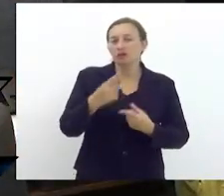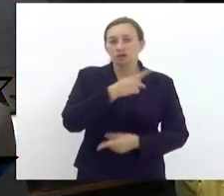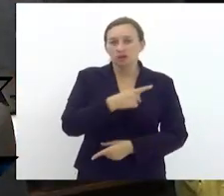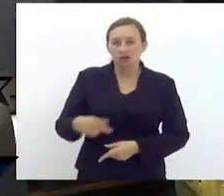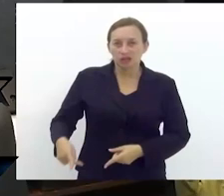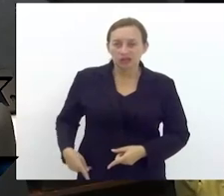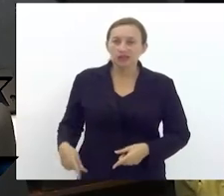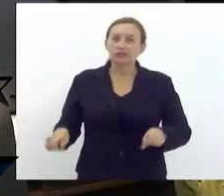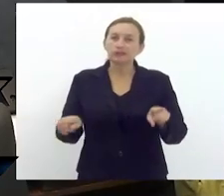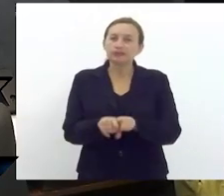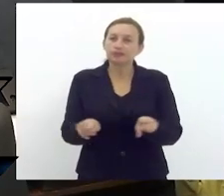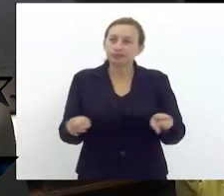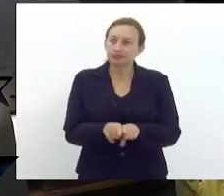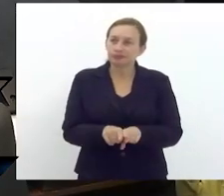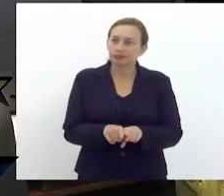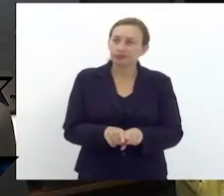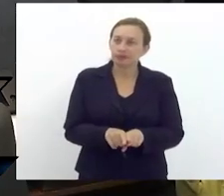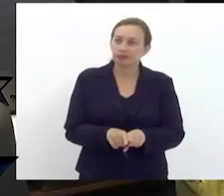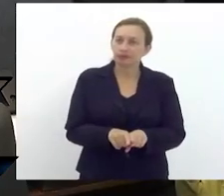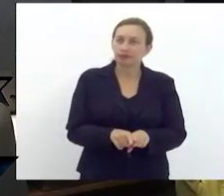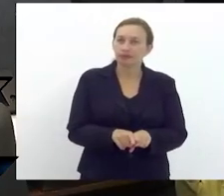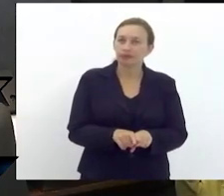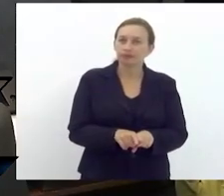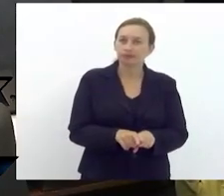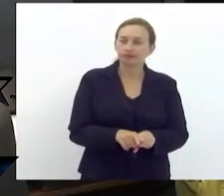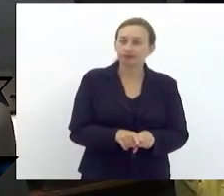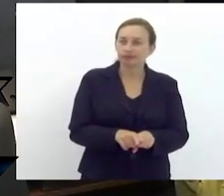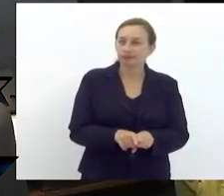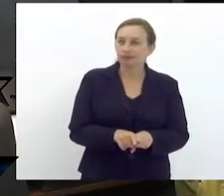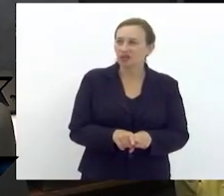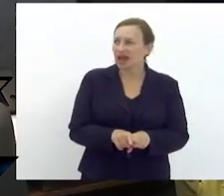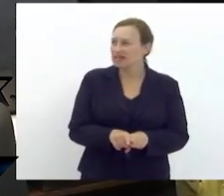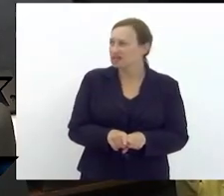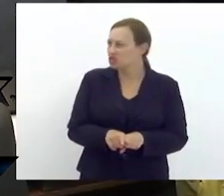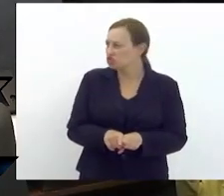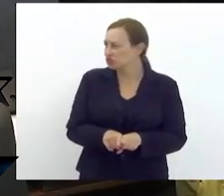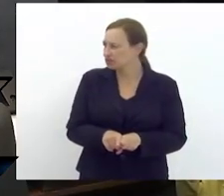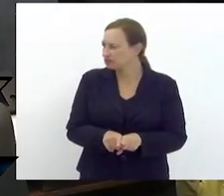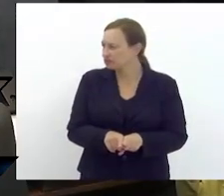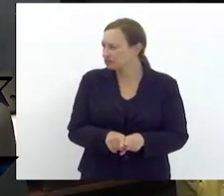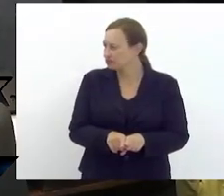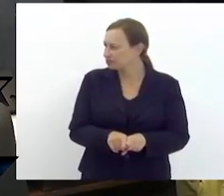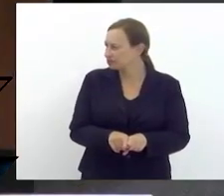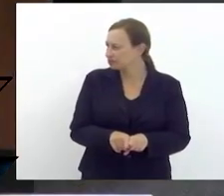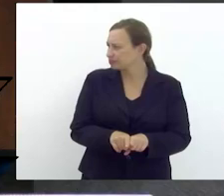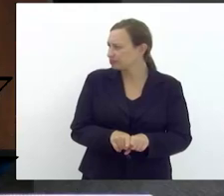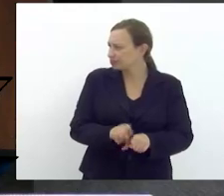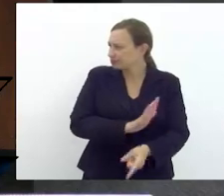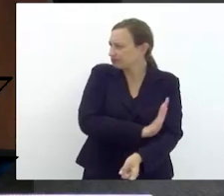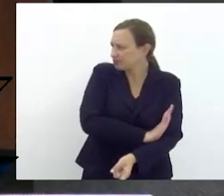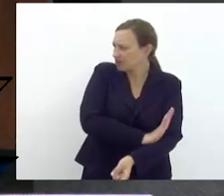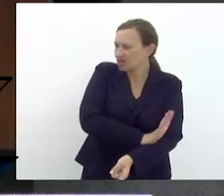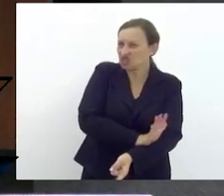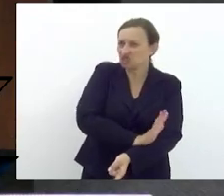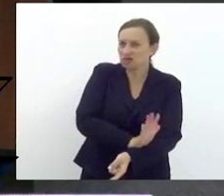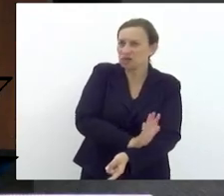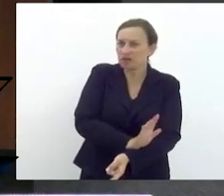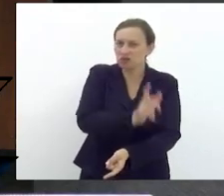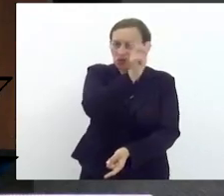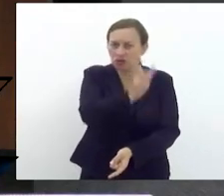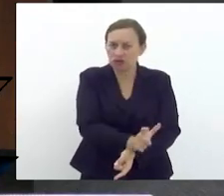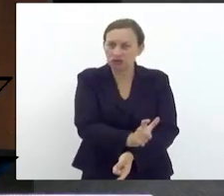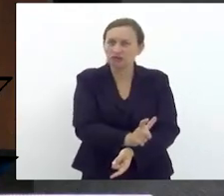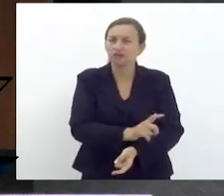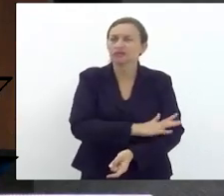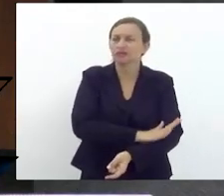também seja um racista e o Vini Junior que a gente